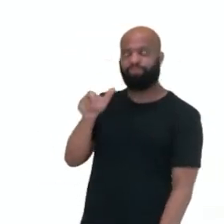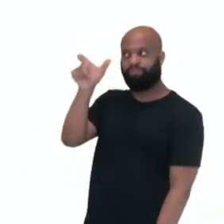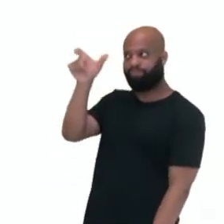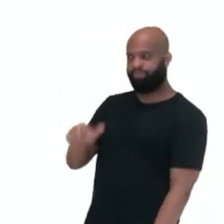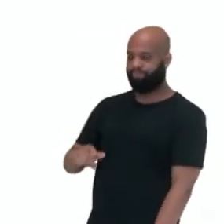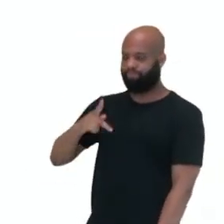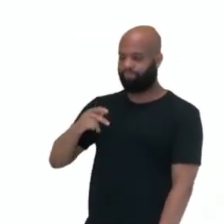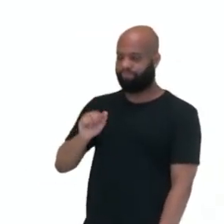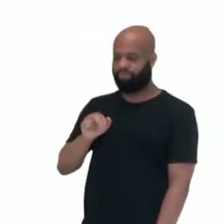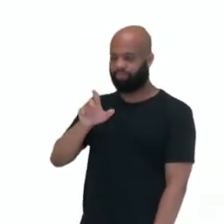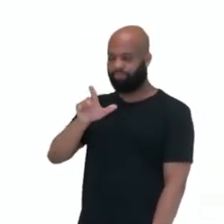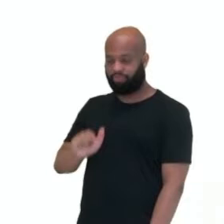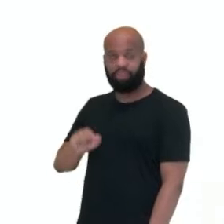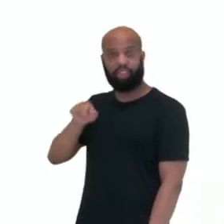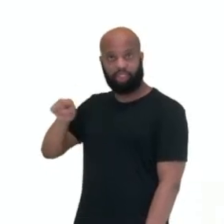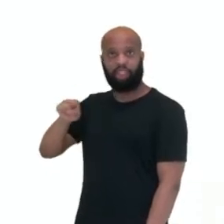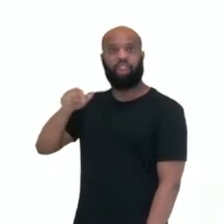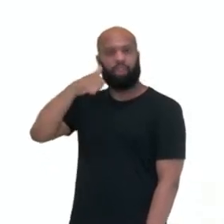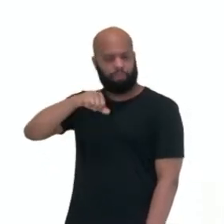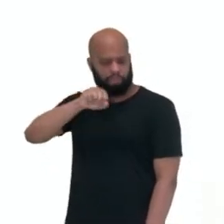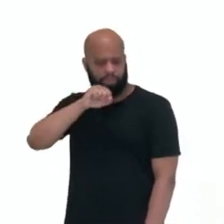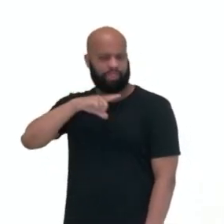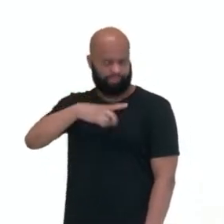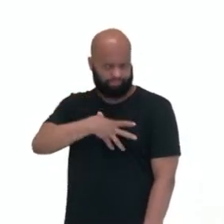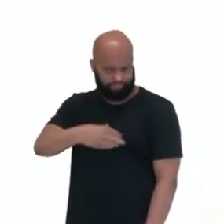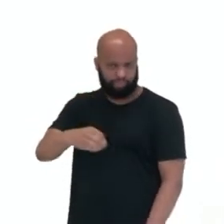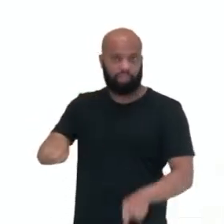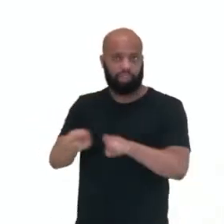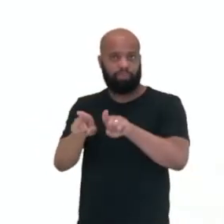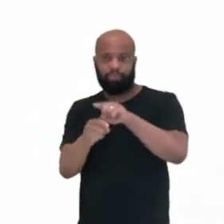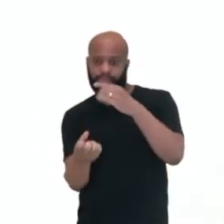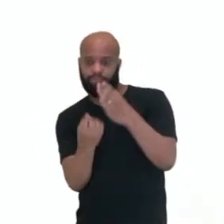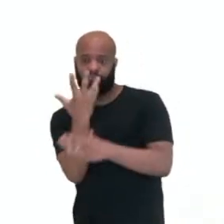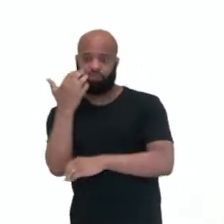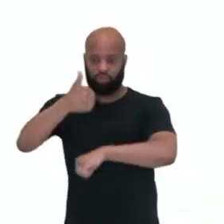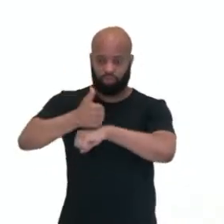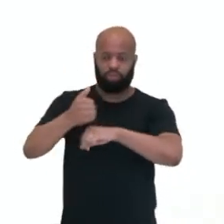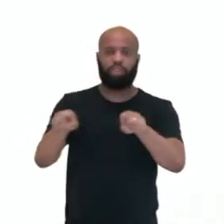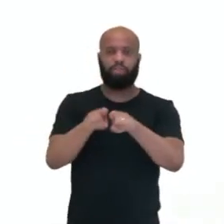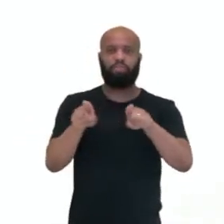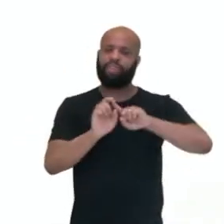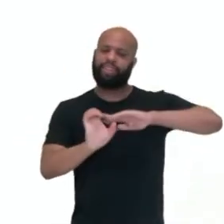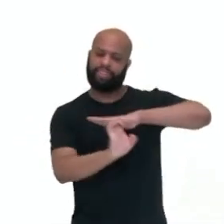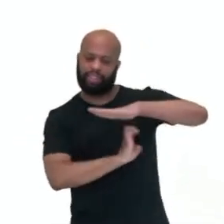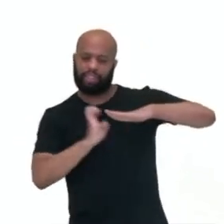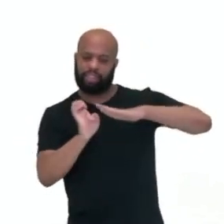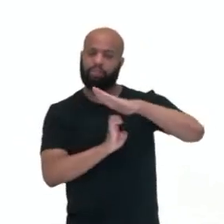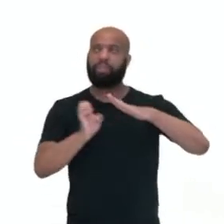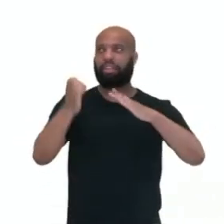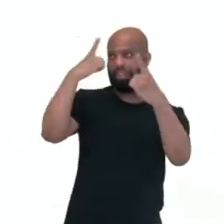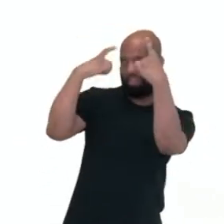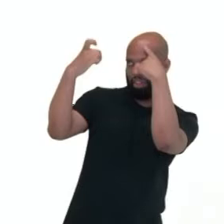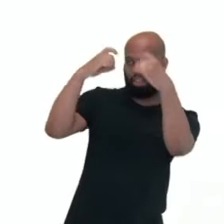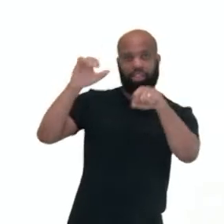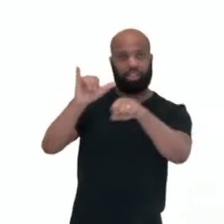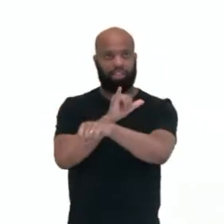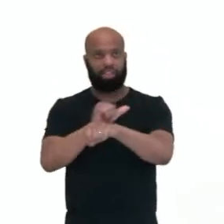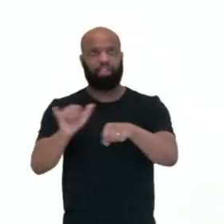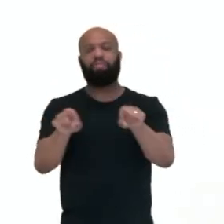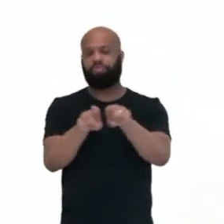Rizzo. Ela é mãe, publicitária, fundadora e diretora de uma empresa de inspiração criativa e estratégica, a